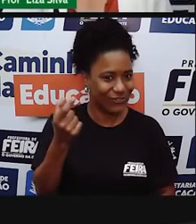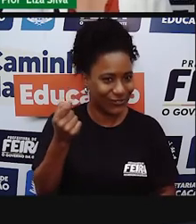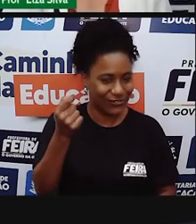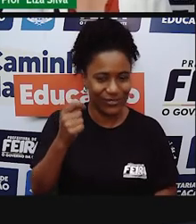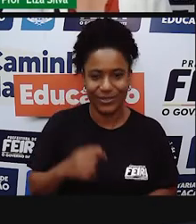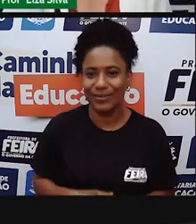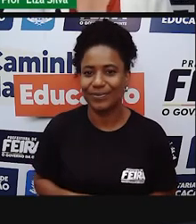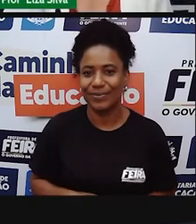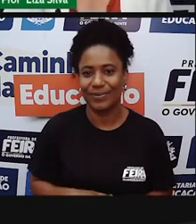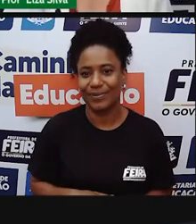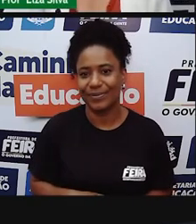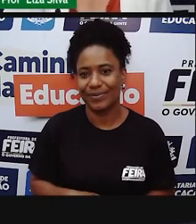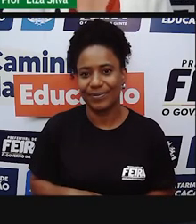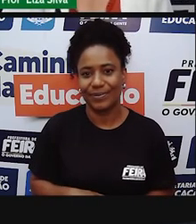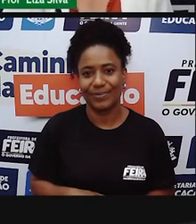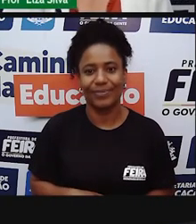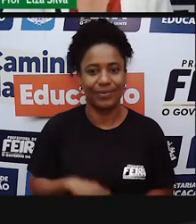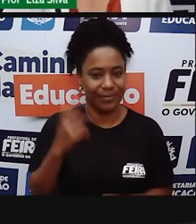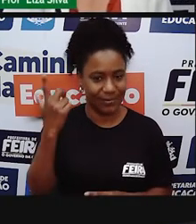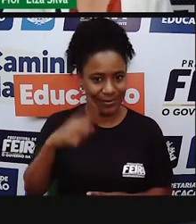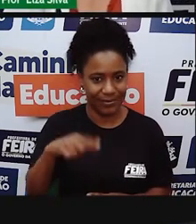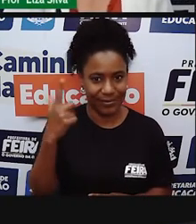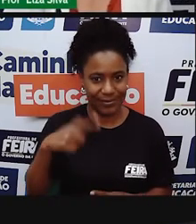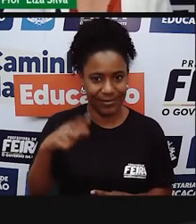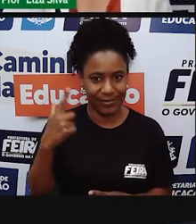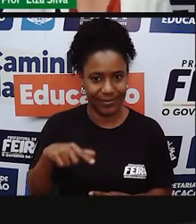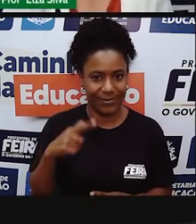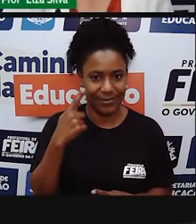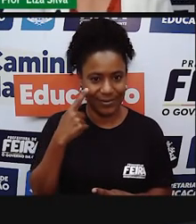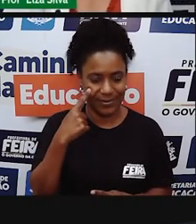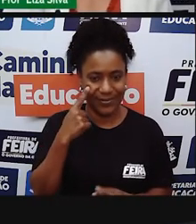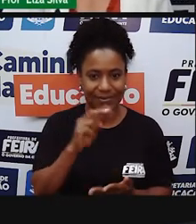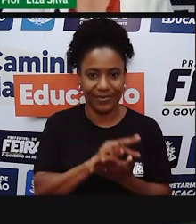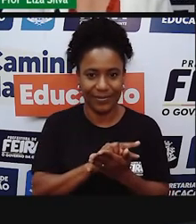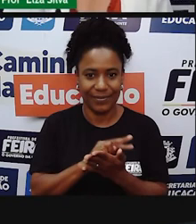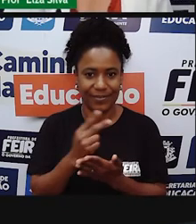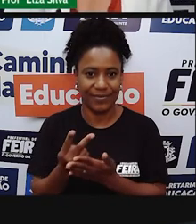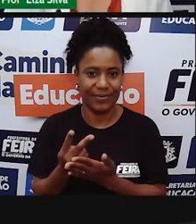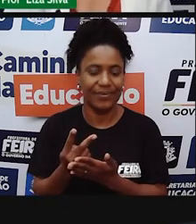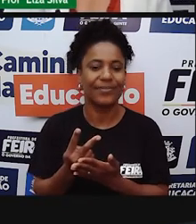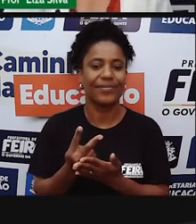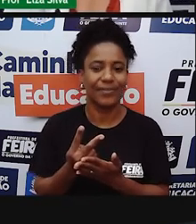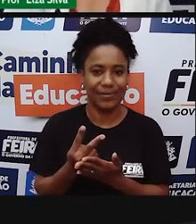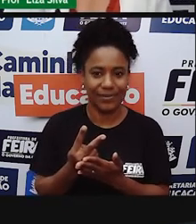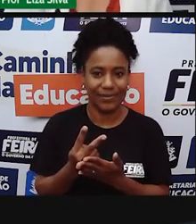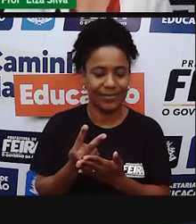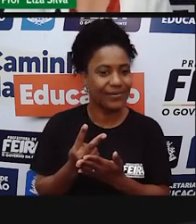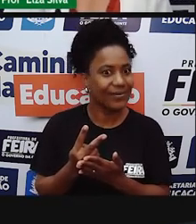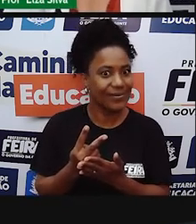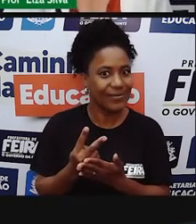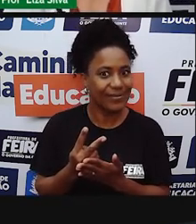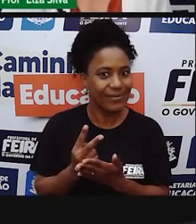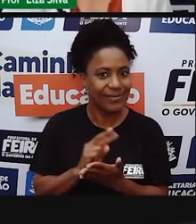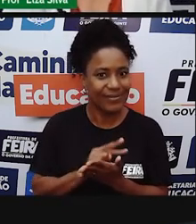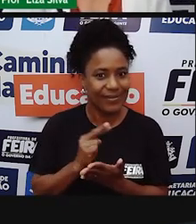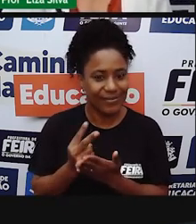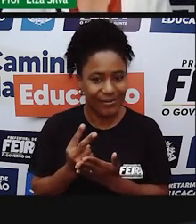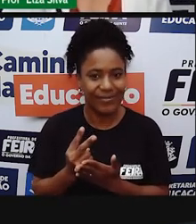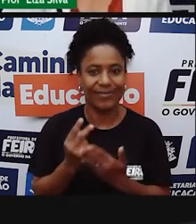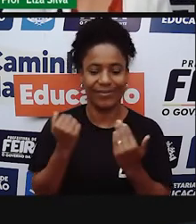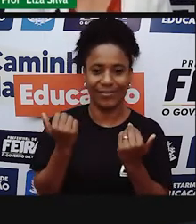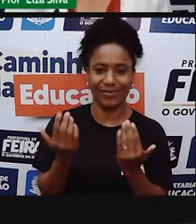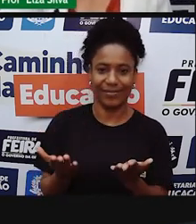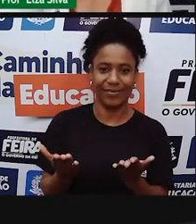two. Get ready. These are my siblings. These are my siblings. Estes